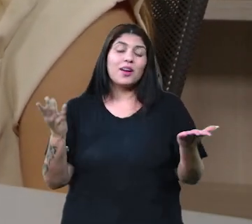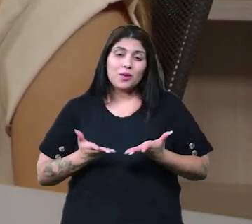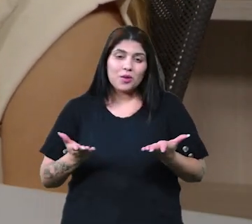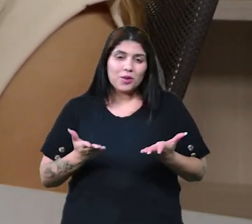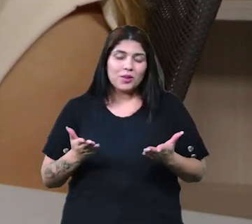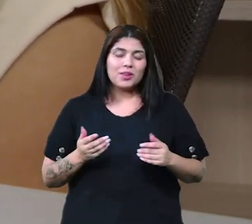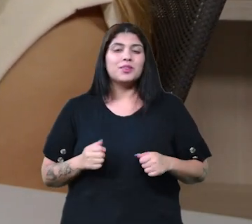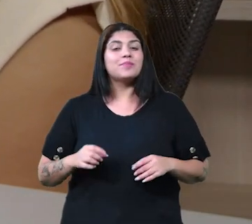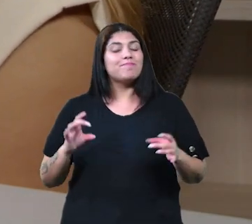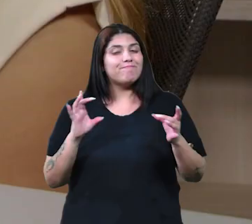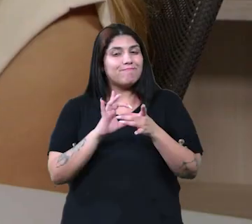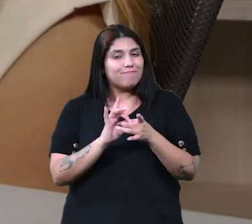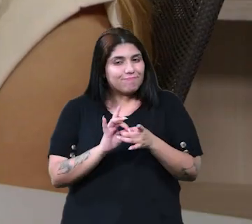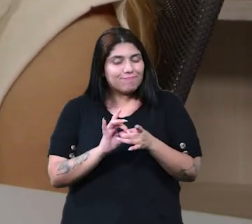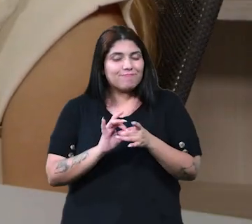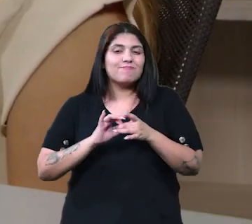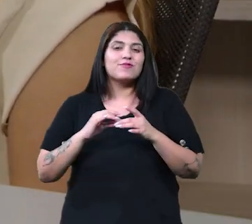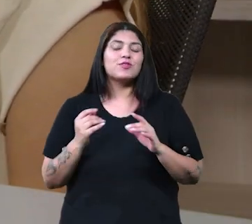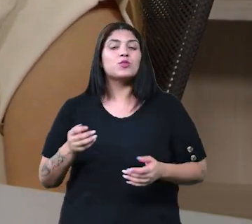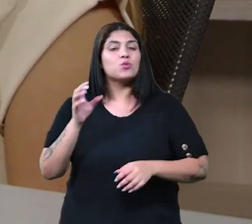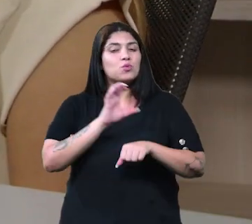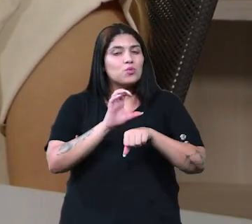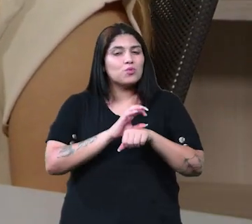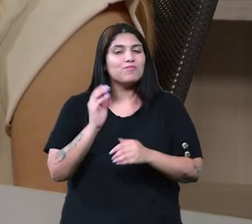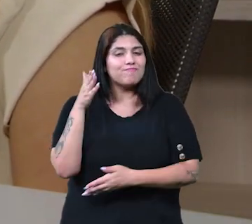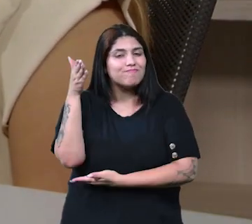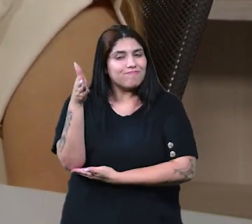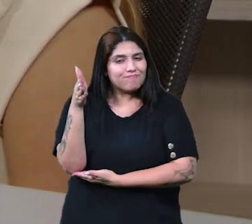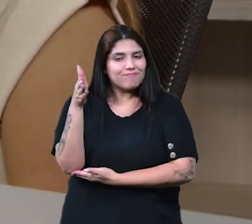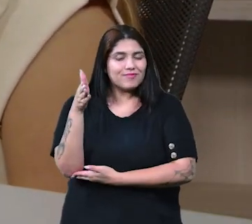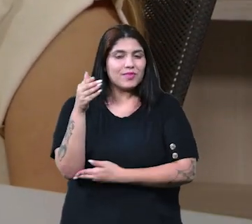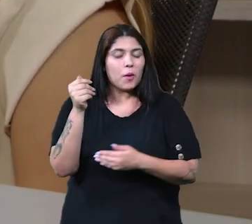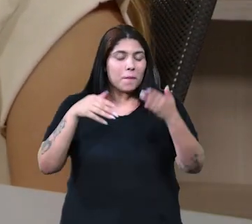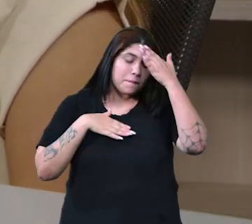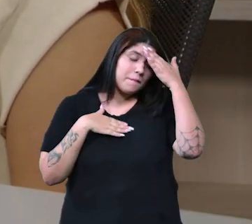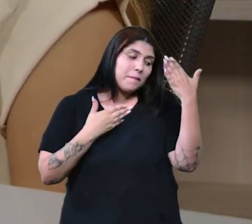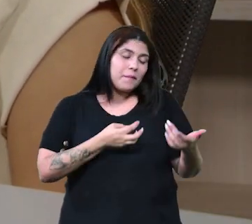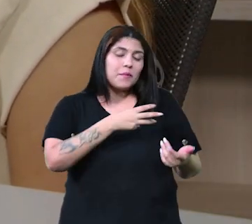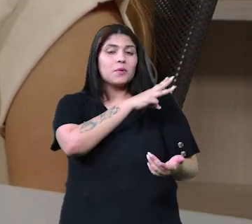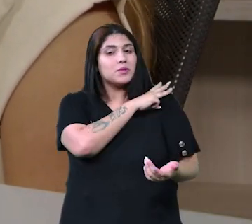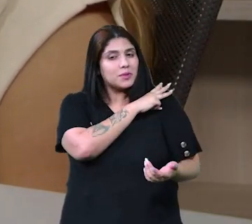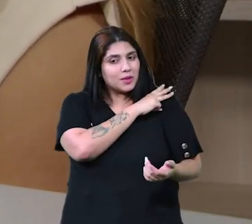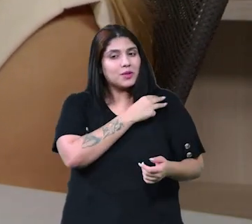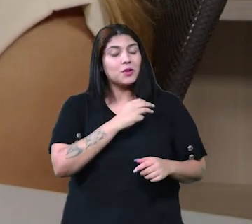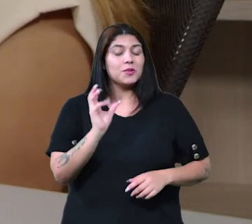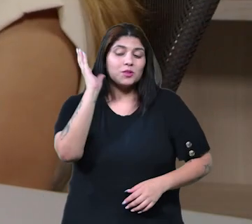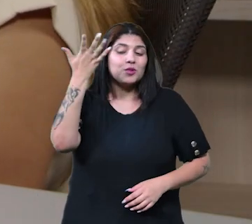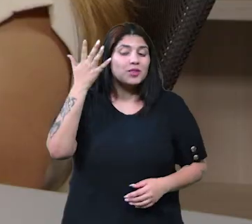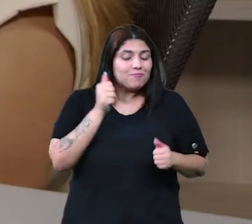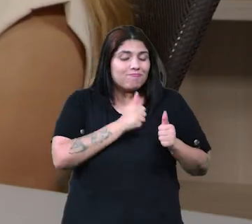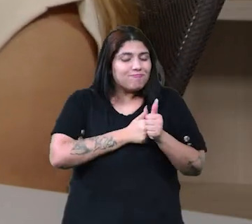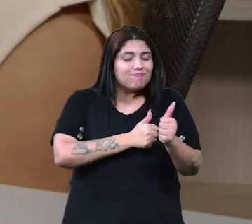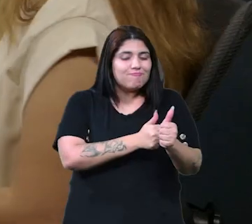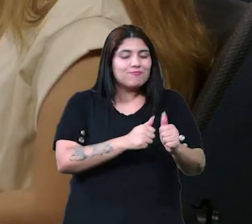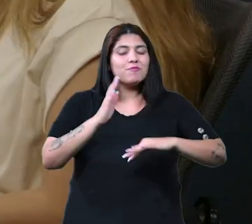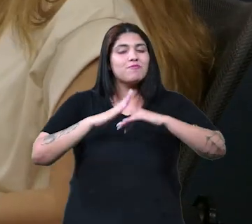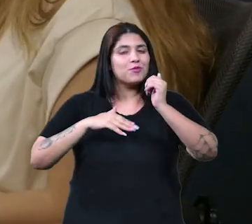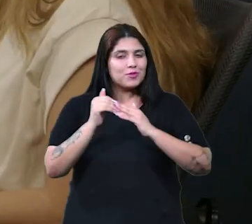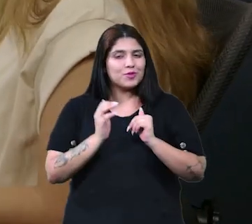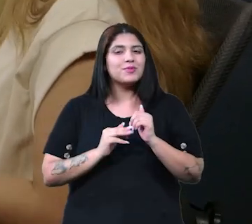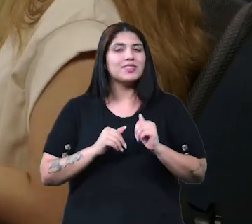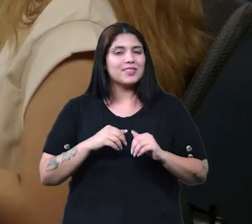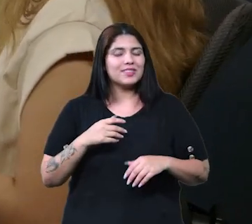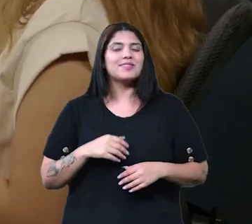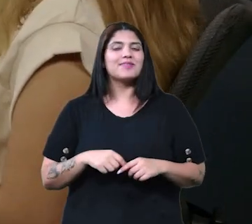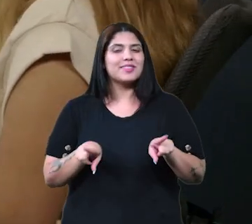na área graças ao ensino médio e resolvi seguir com carreira na área. Minha